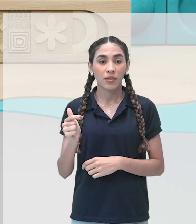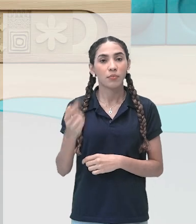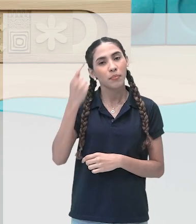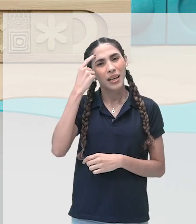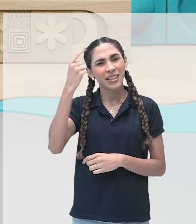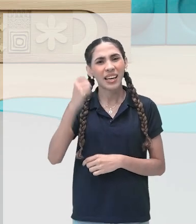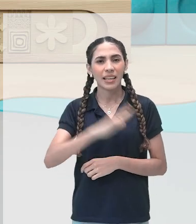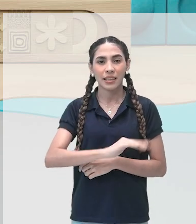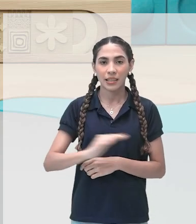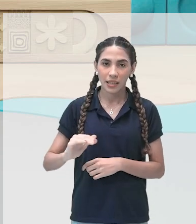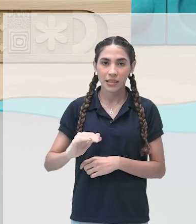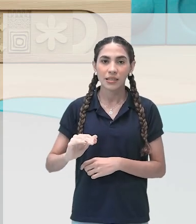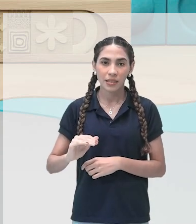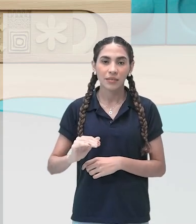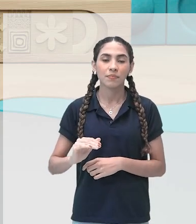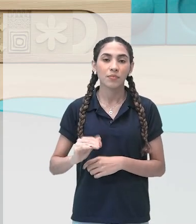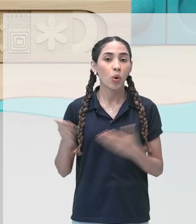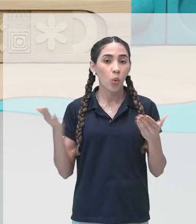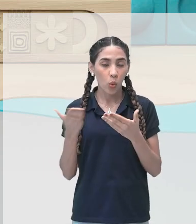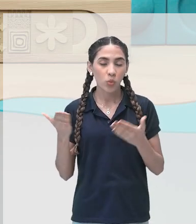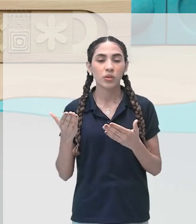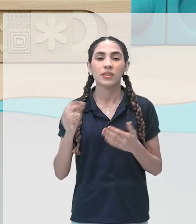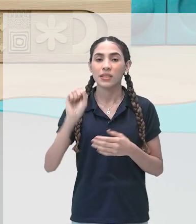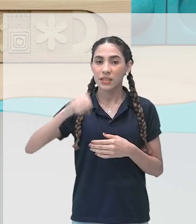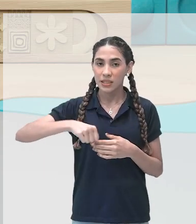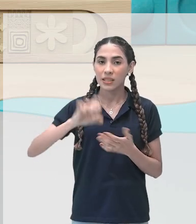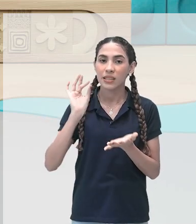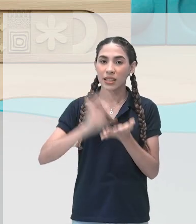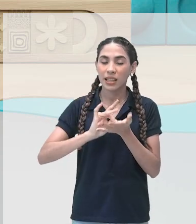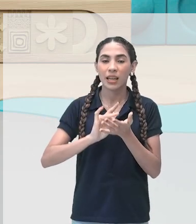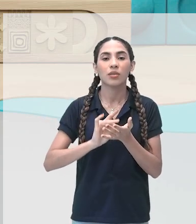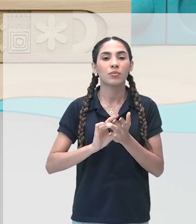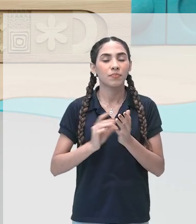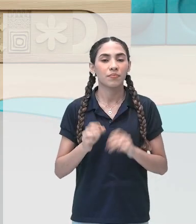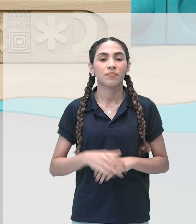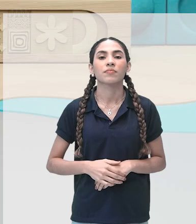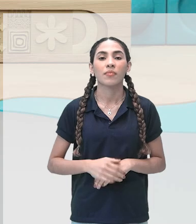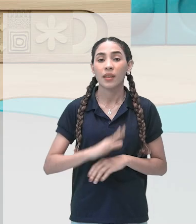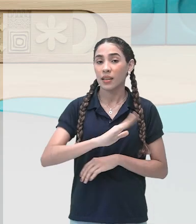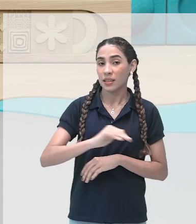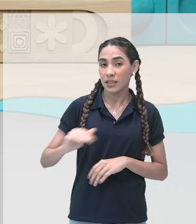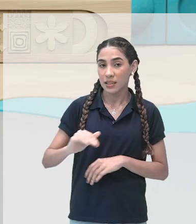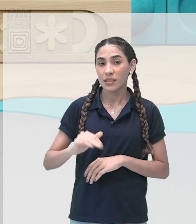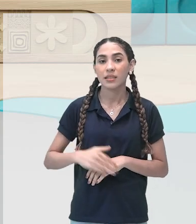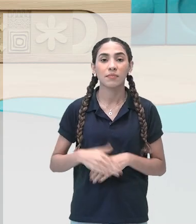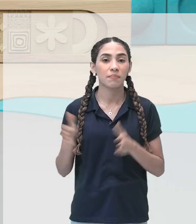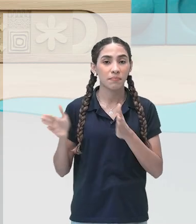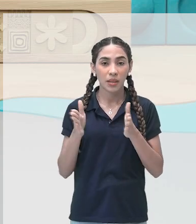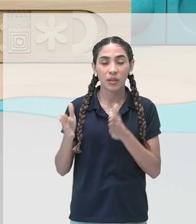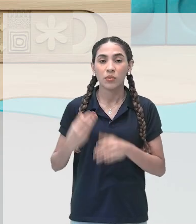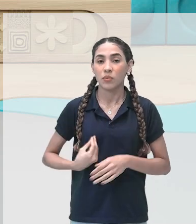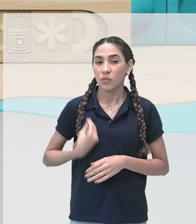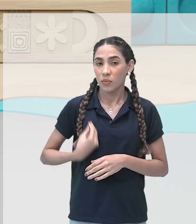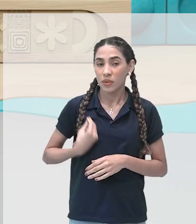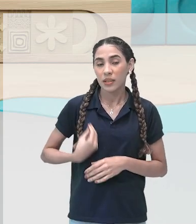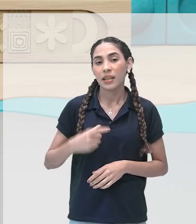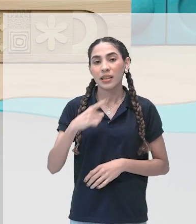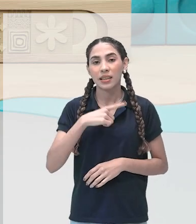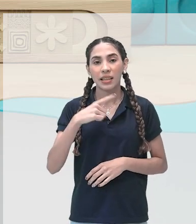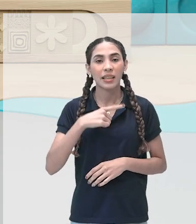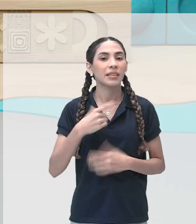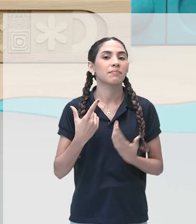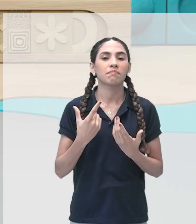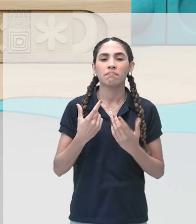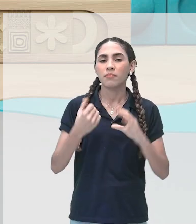noção de infância, atualmente se tem claramente definido que a criança, nessa fase da vida, ela tem ali as suas